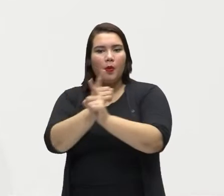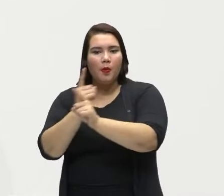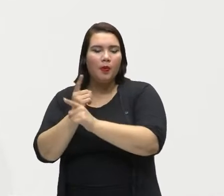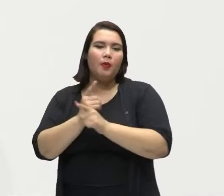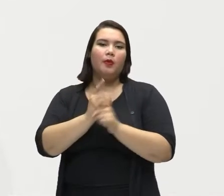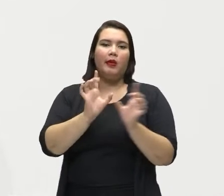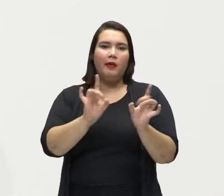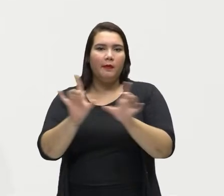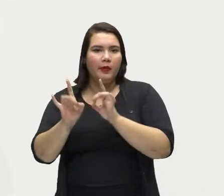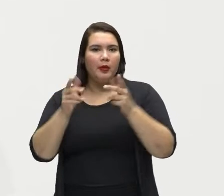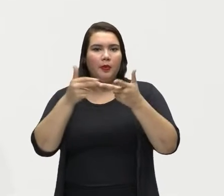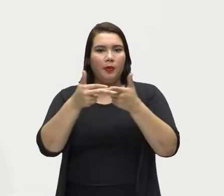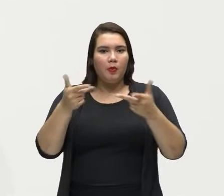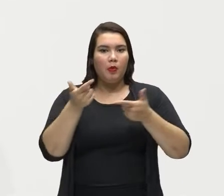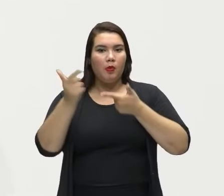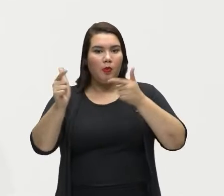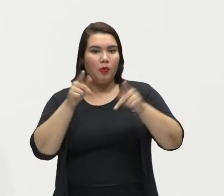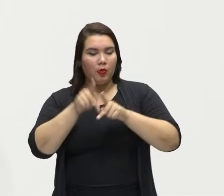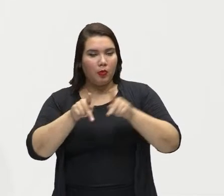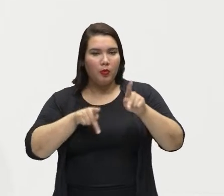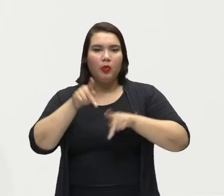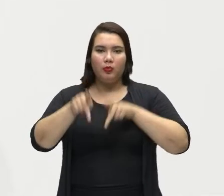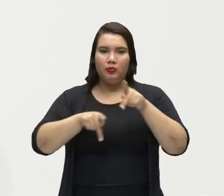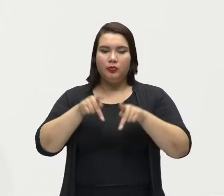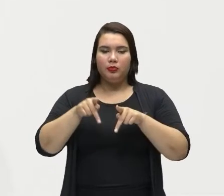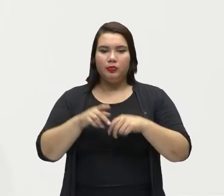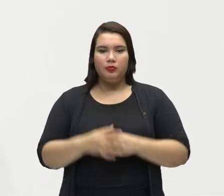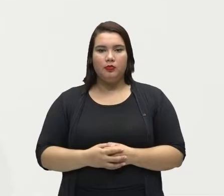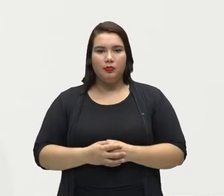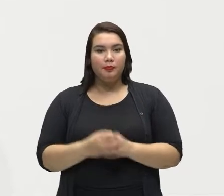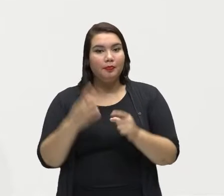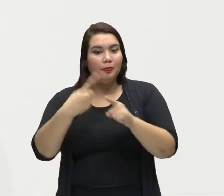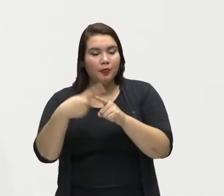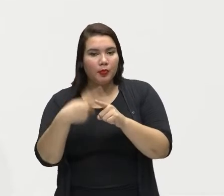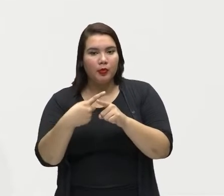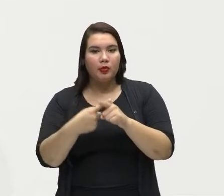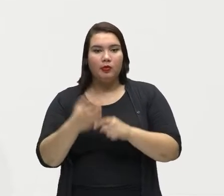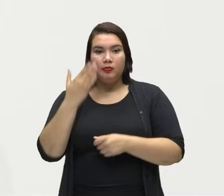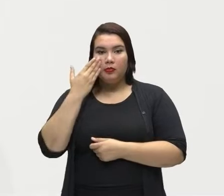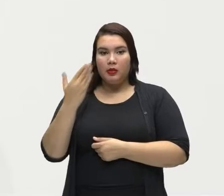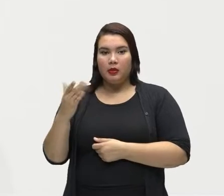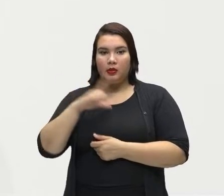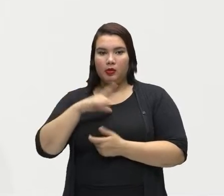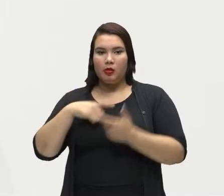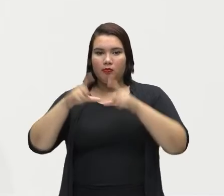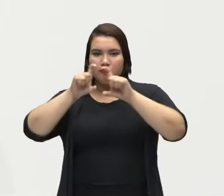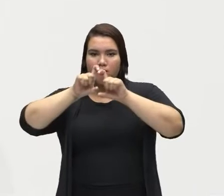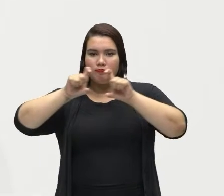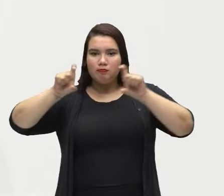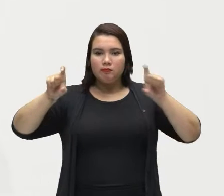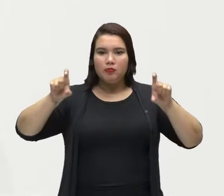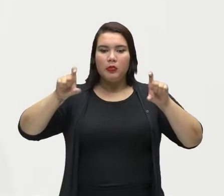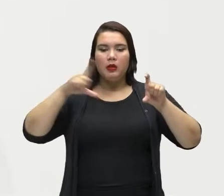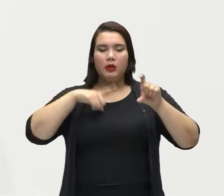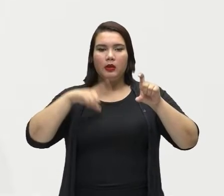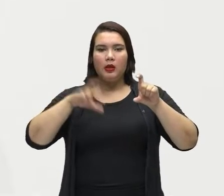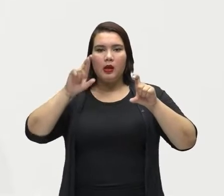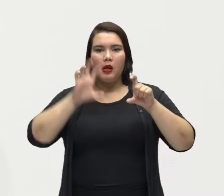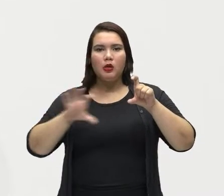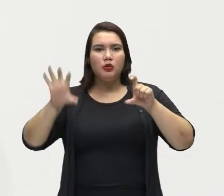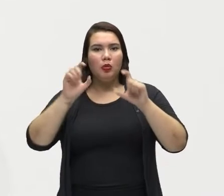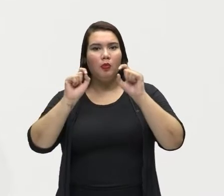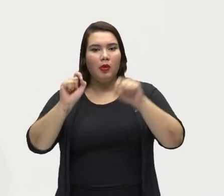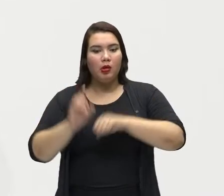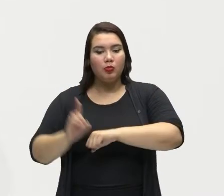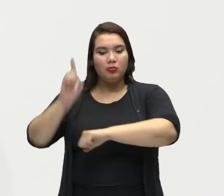outros povos, como a África do Norte. Porque, galera, aqui nessa região é onde se encontra o deserto do